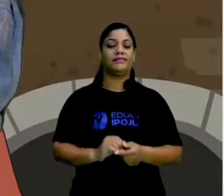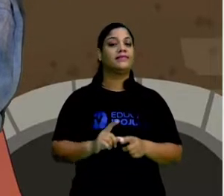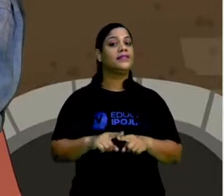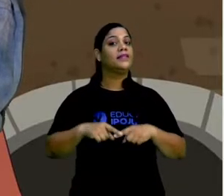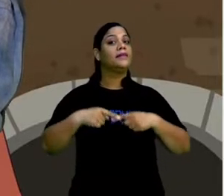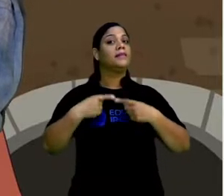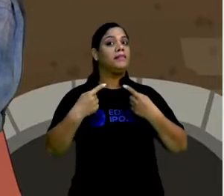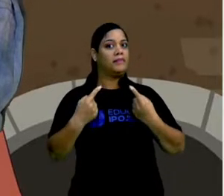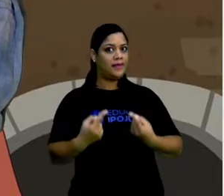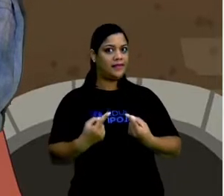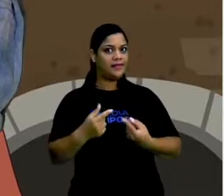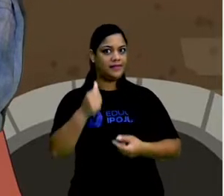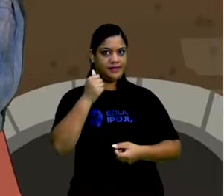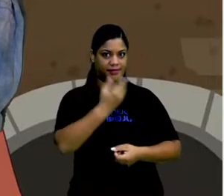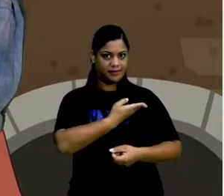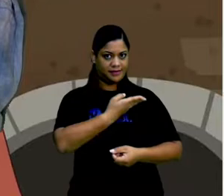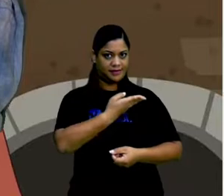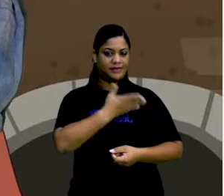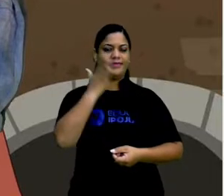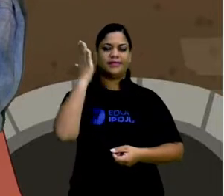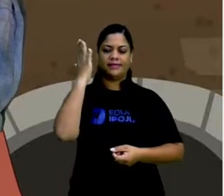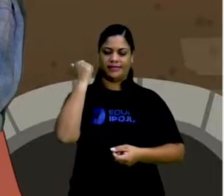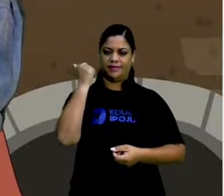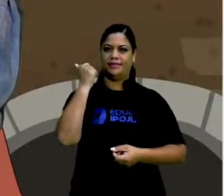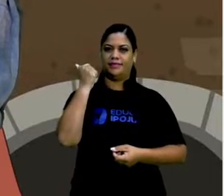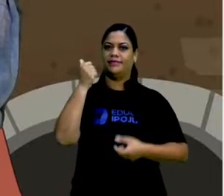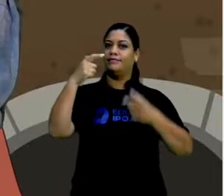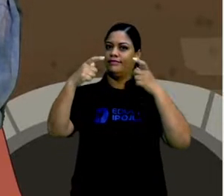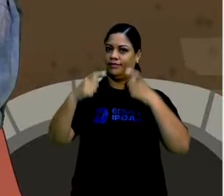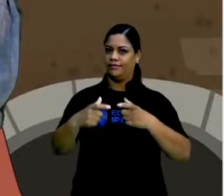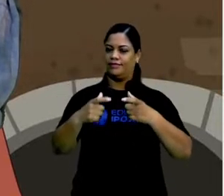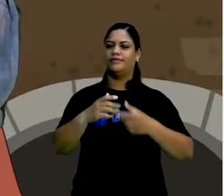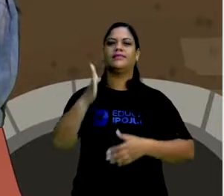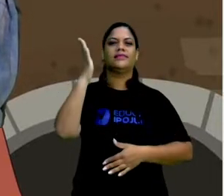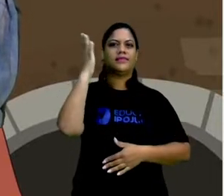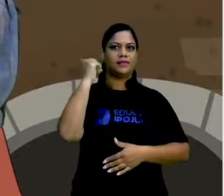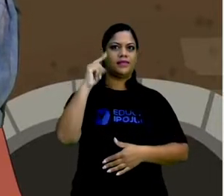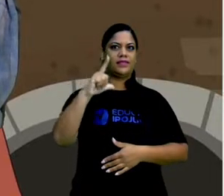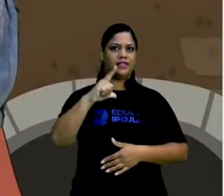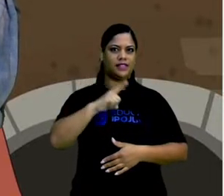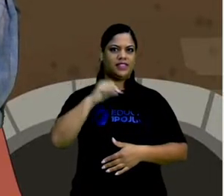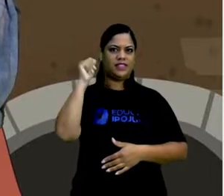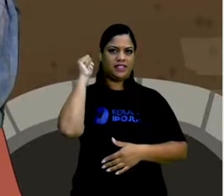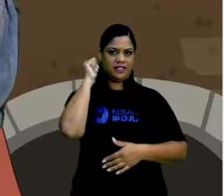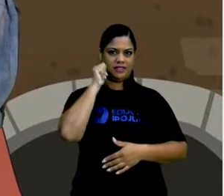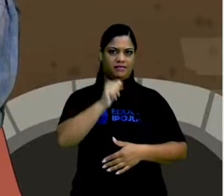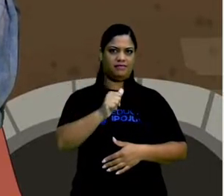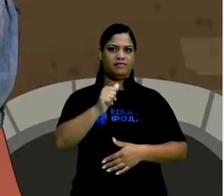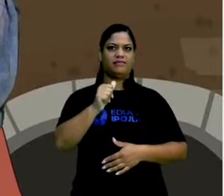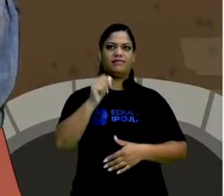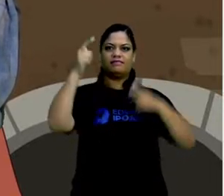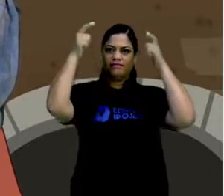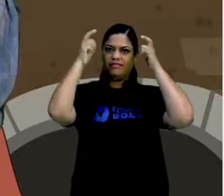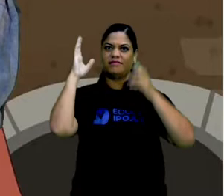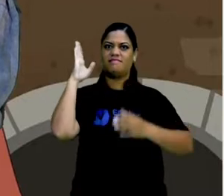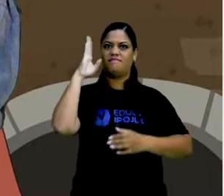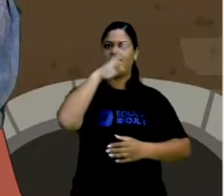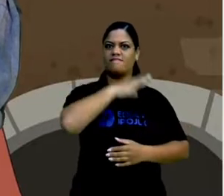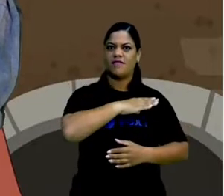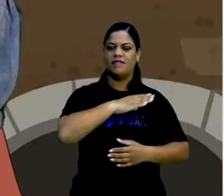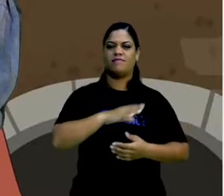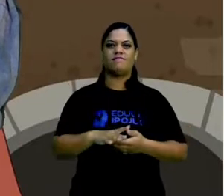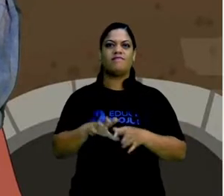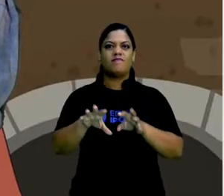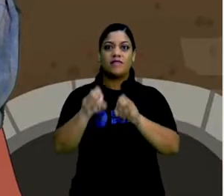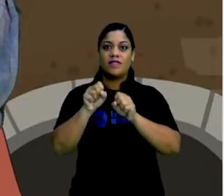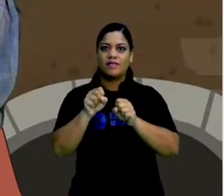Mas a sua amiga sabia para onde ele tinha ido. Sabia que tinha sido a rainha da neve. Ele tá no castelo.